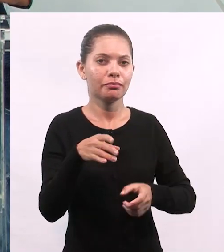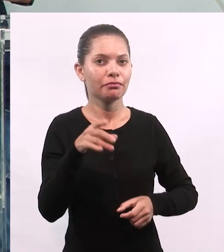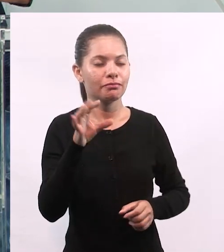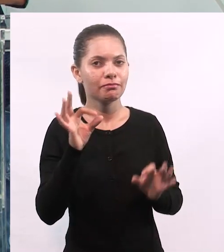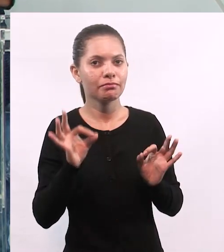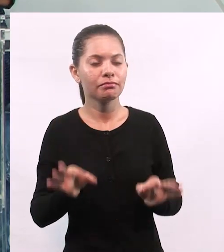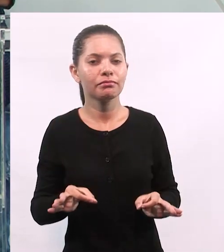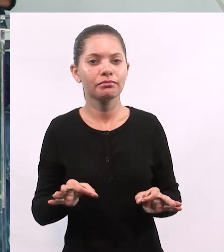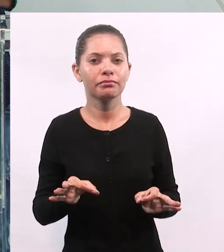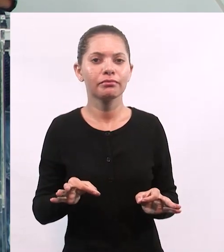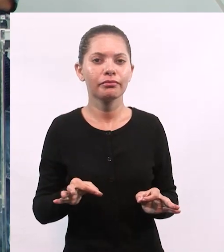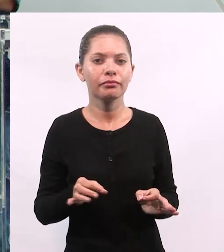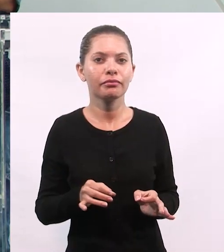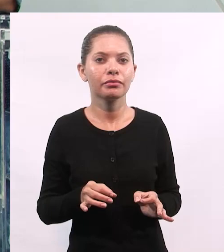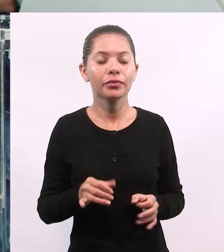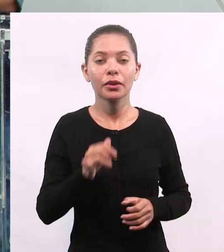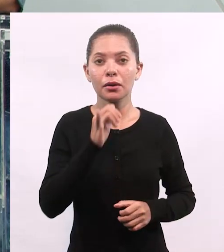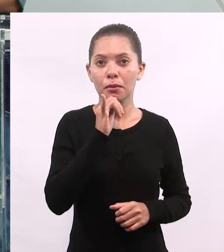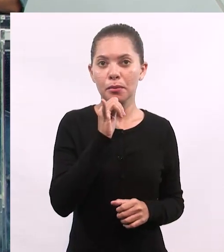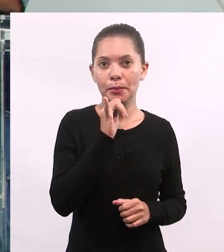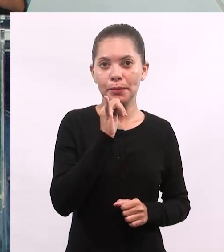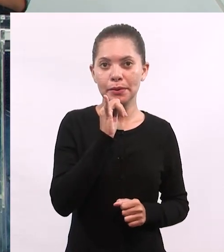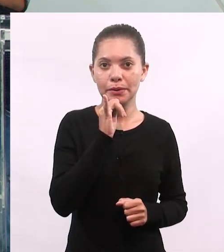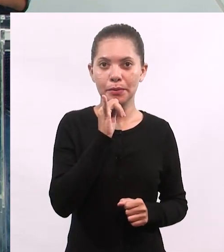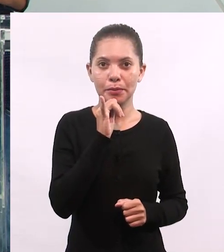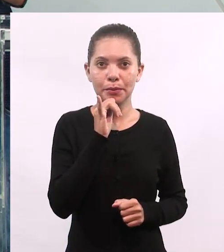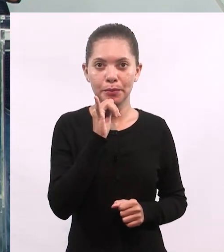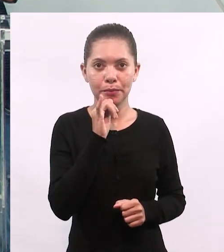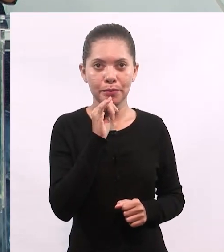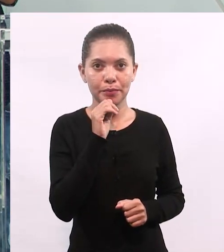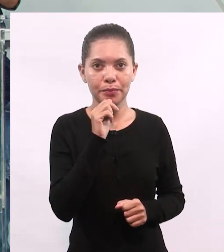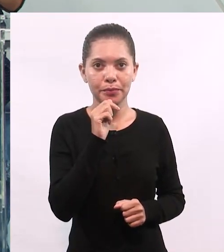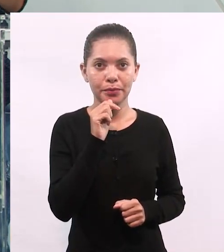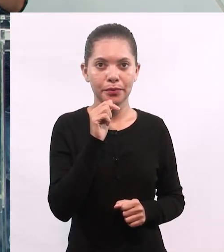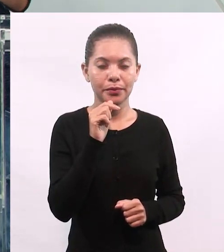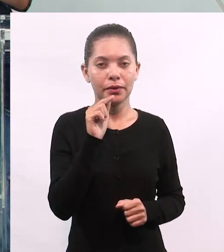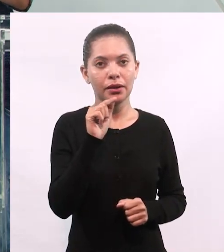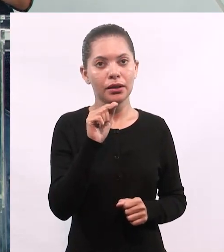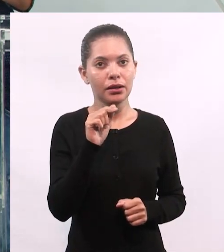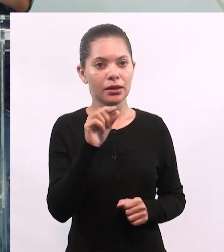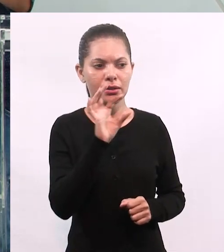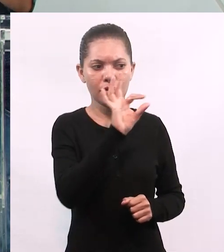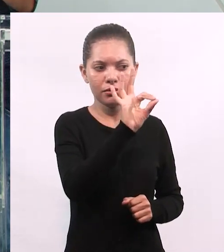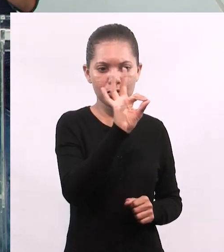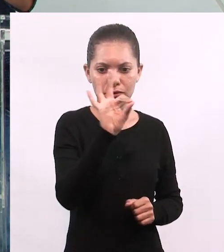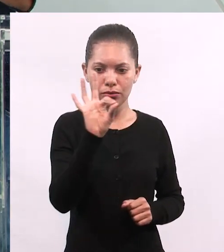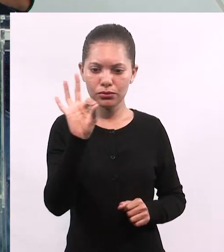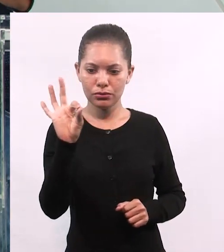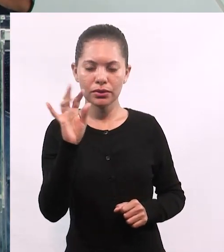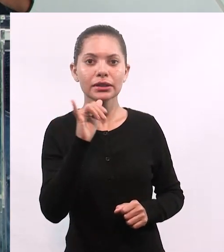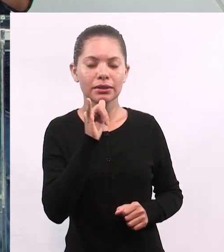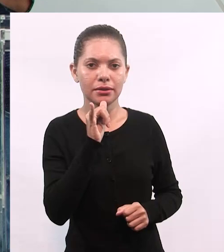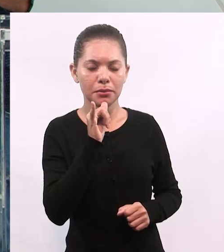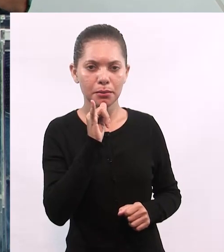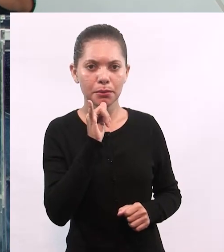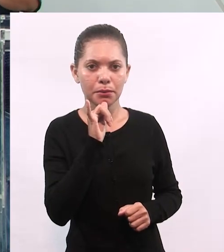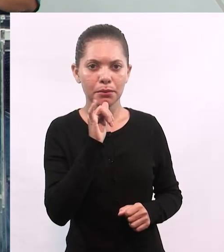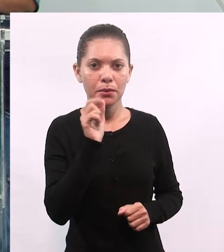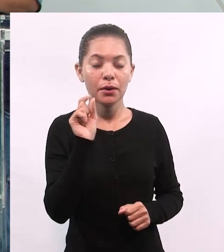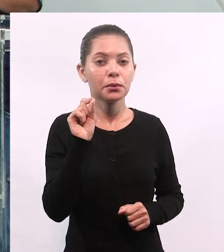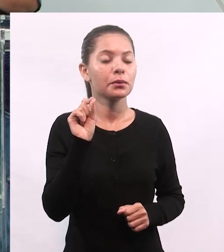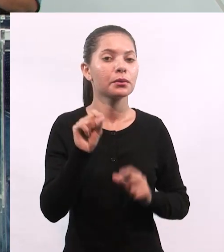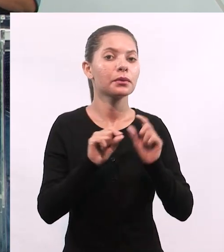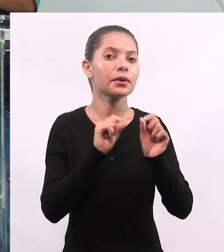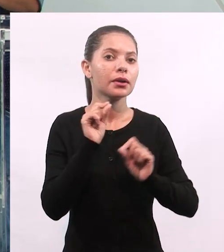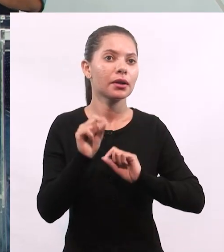uma afirmação. Por exemplo, essa proposição que eu fiz, essa